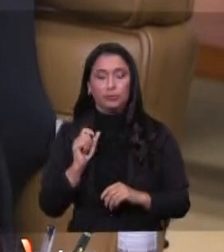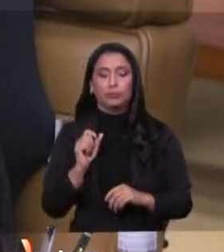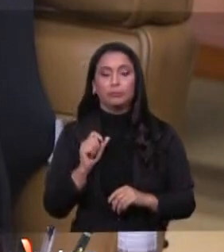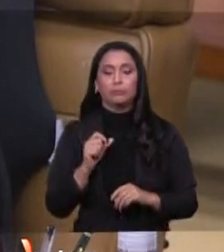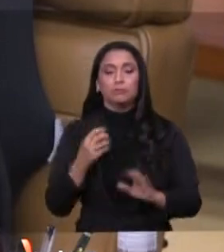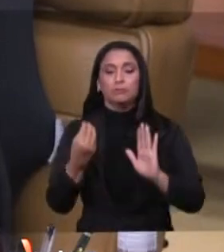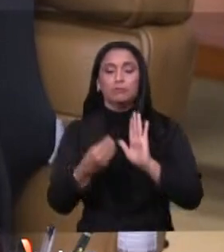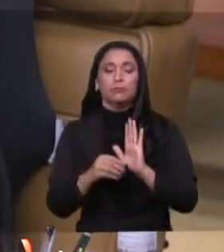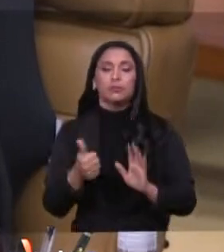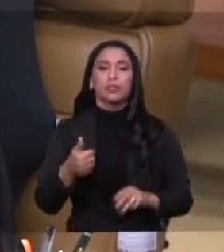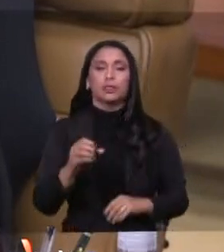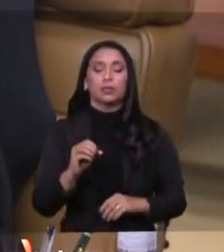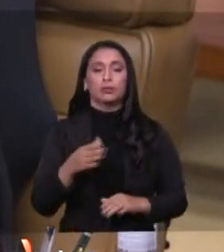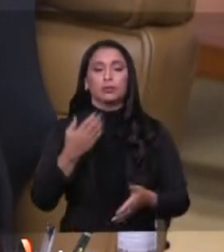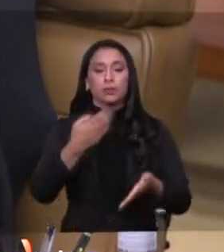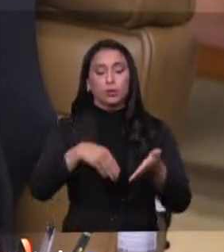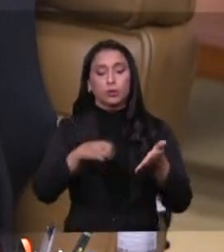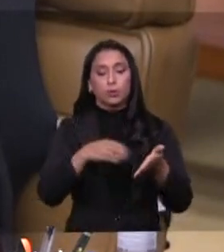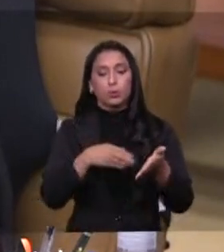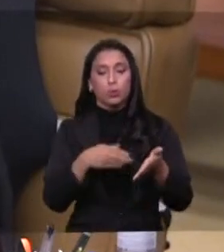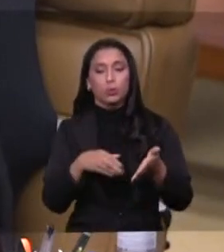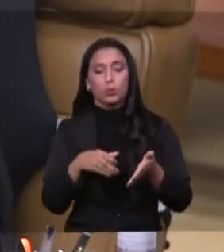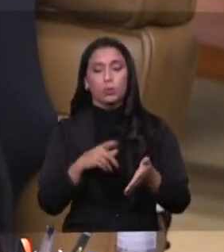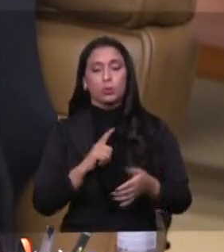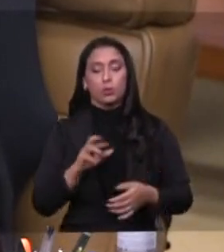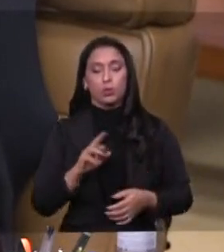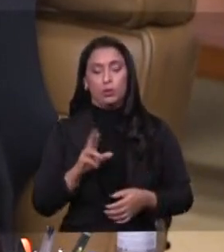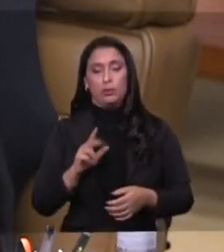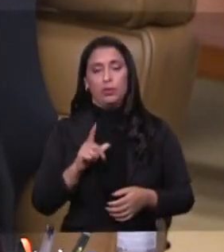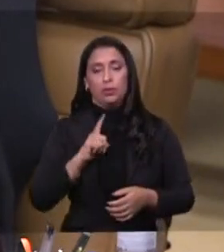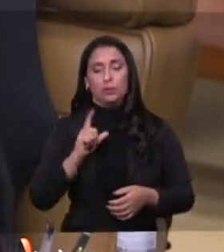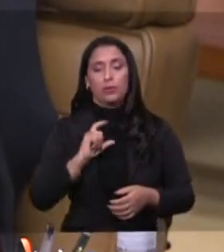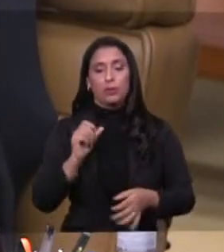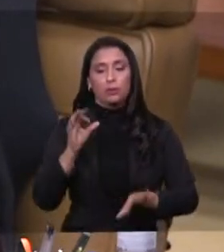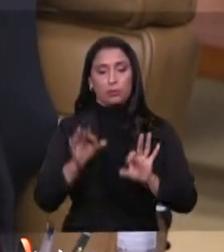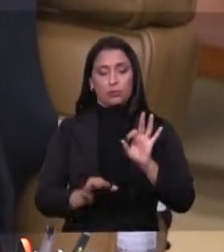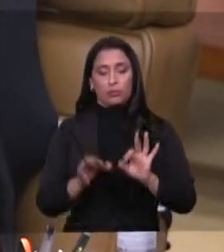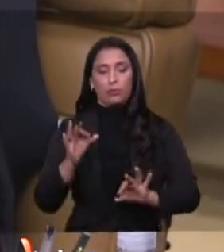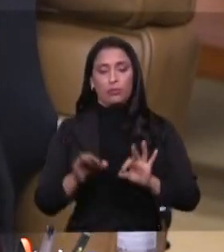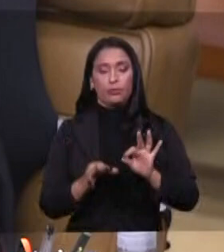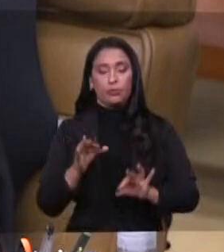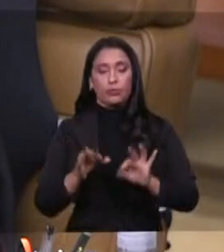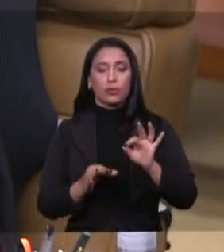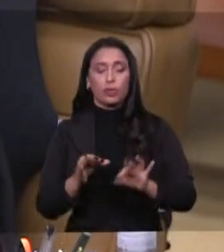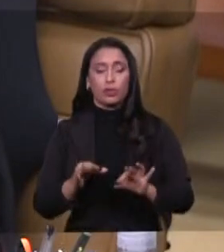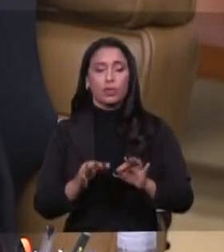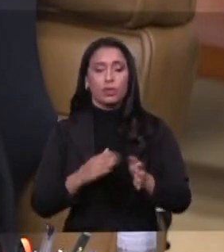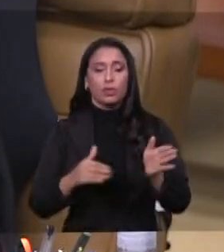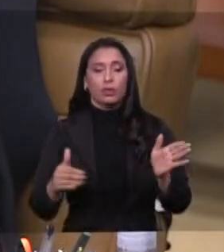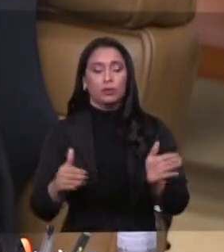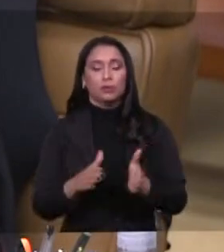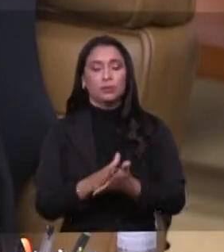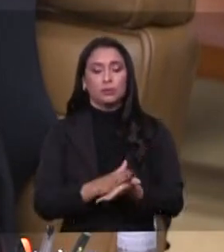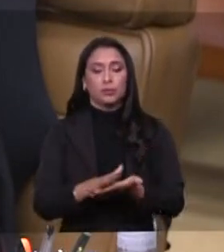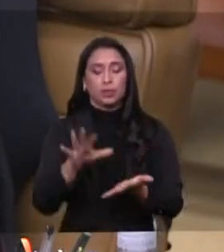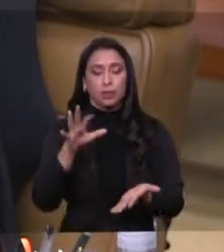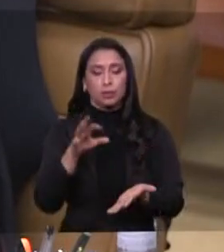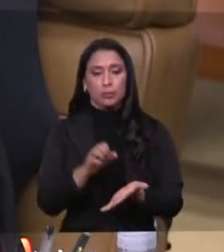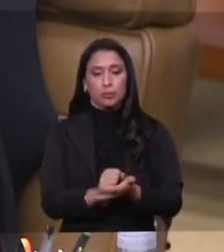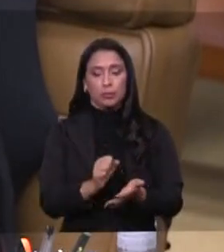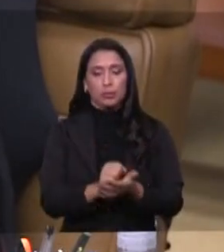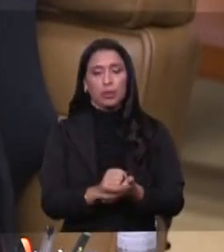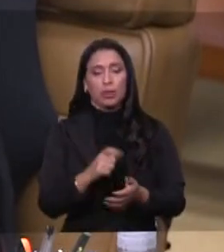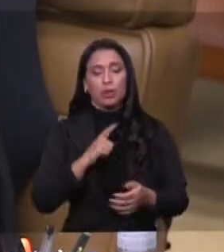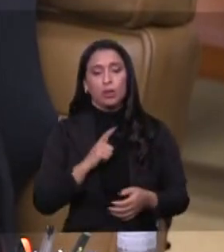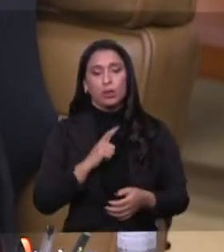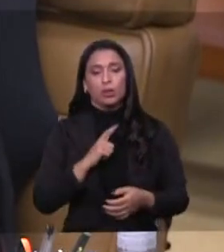Diz o item 10, são nulos e extintos, não produzindo efeitos jurídicos, os atos que tenham por objeto a posse, o domínio